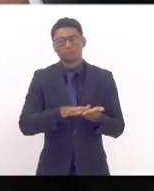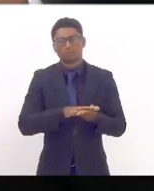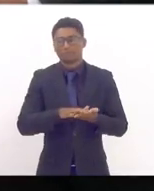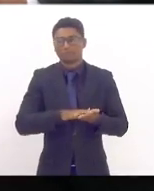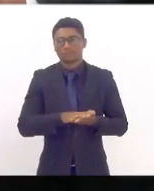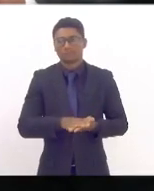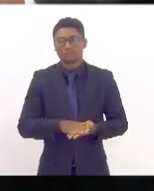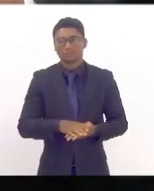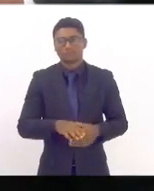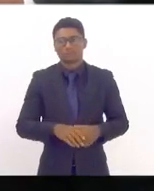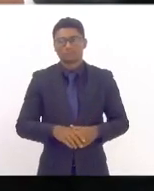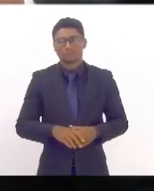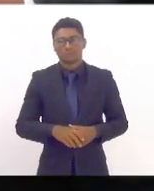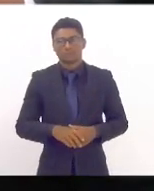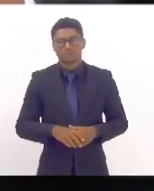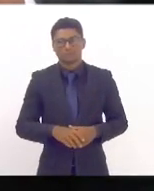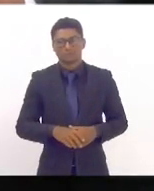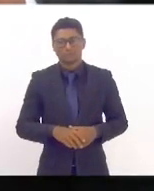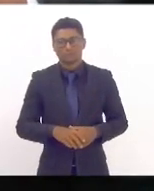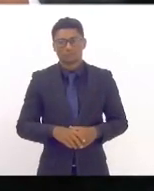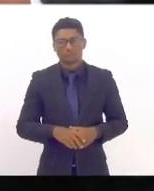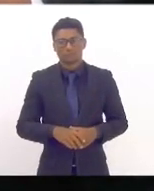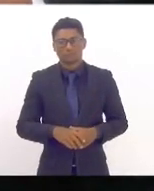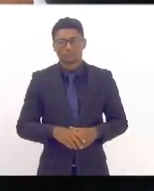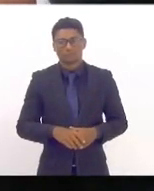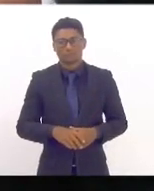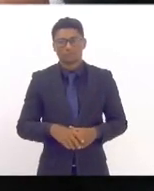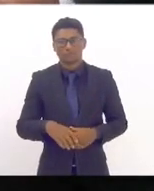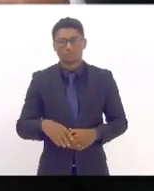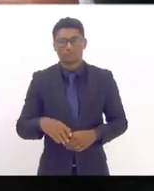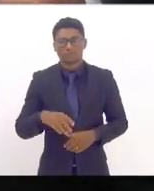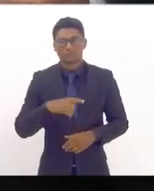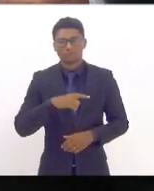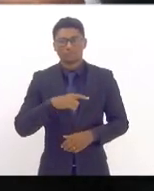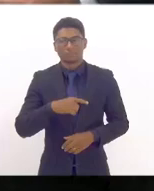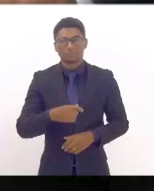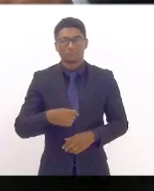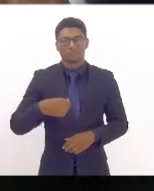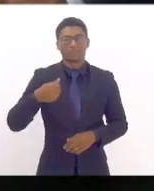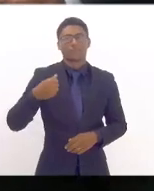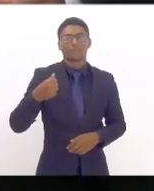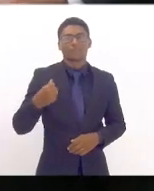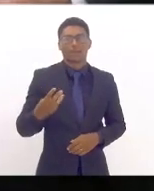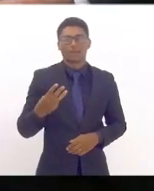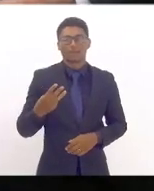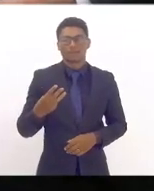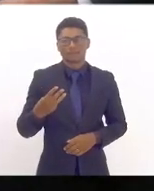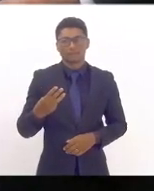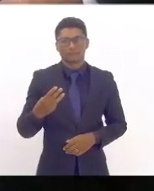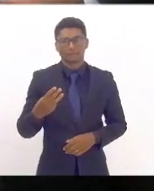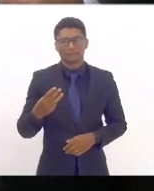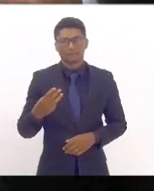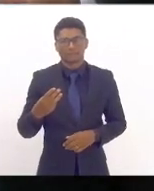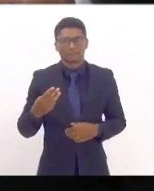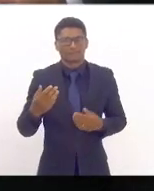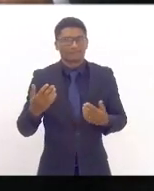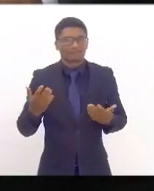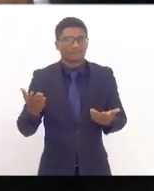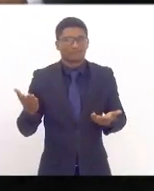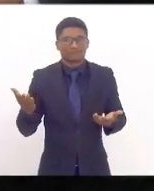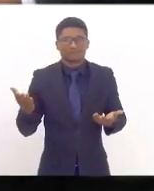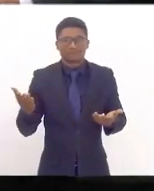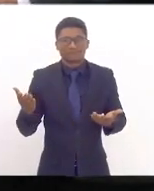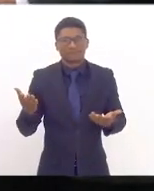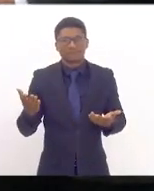uma mosca que o 13 moço 13 moscas nós já é então vamos vamos parar com isso